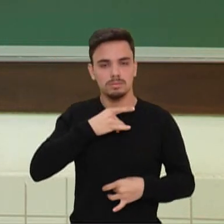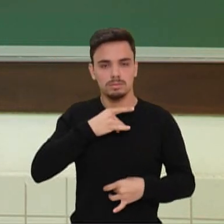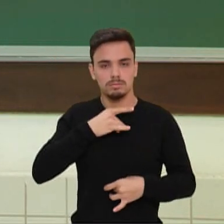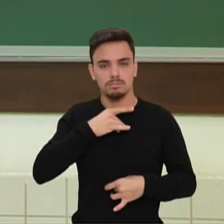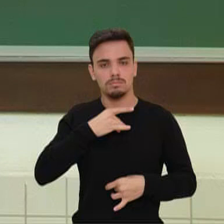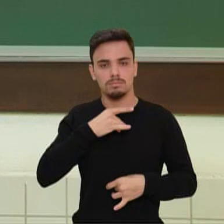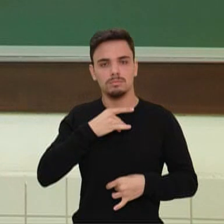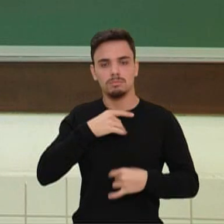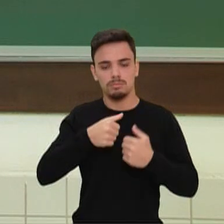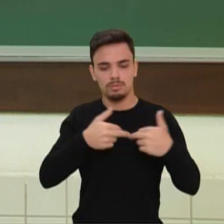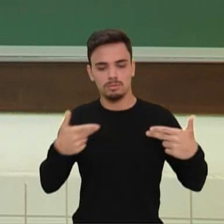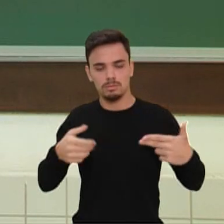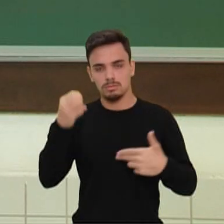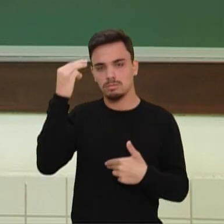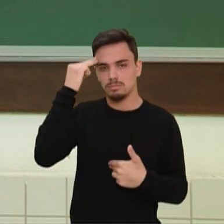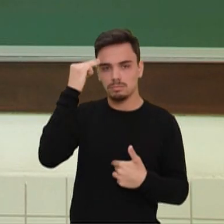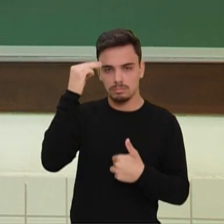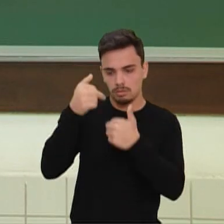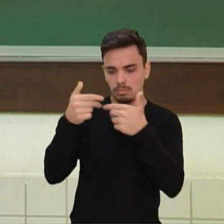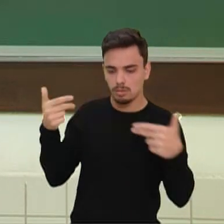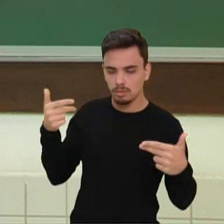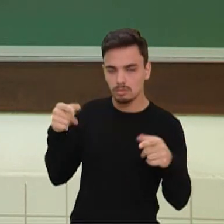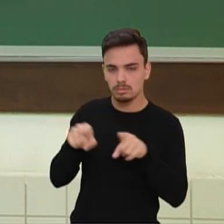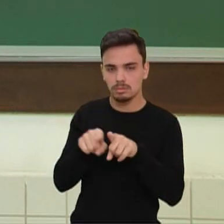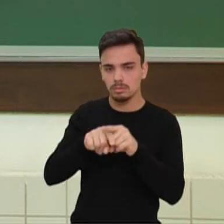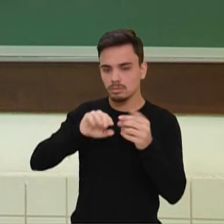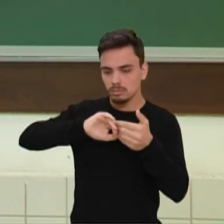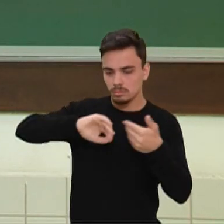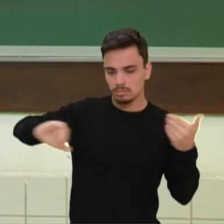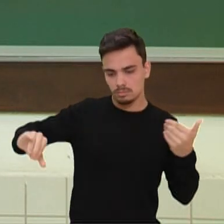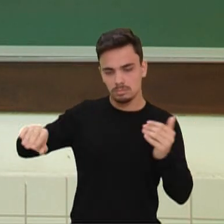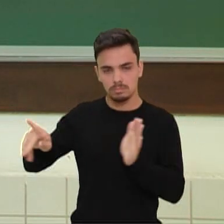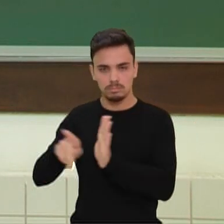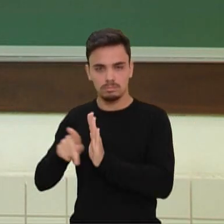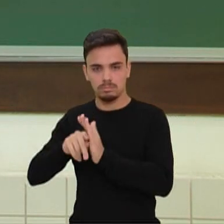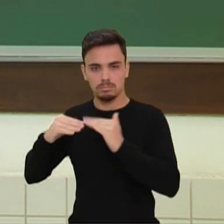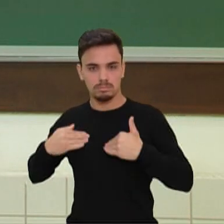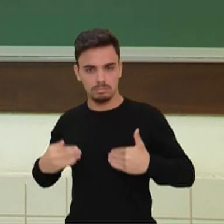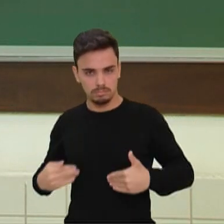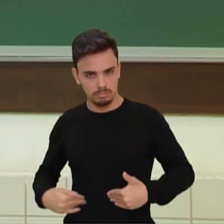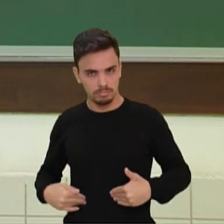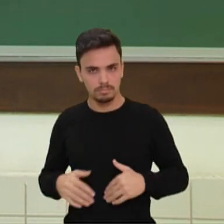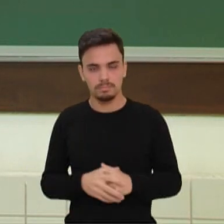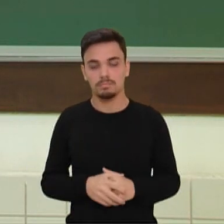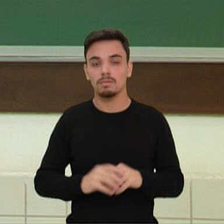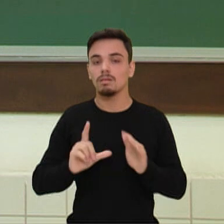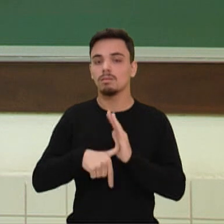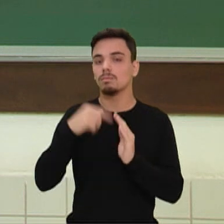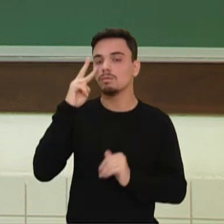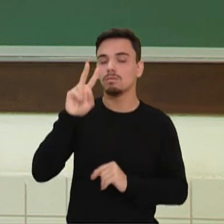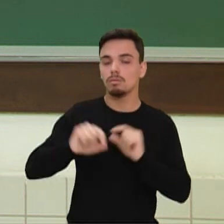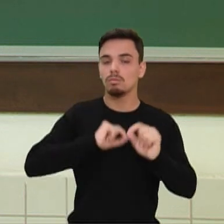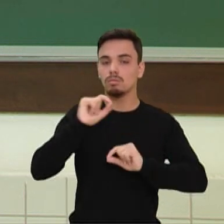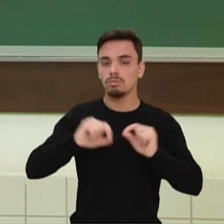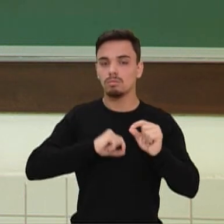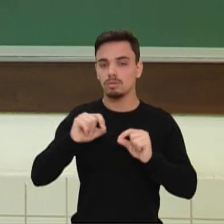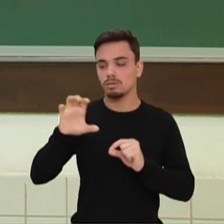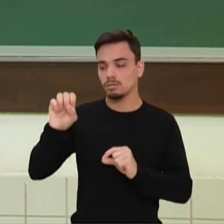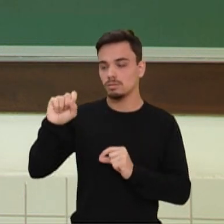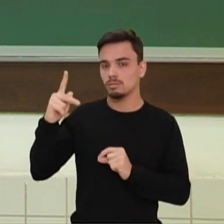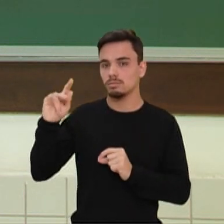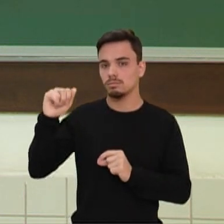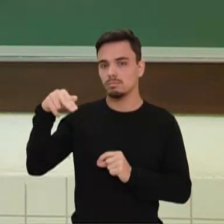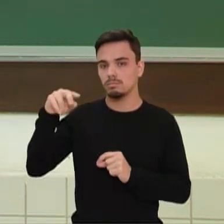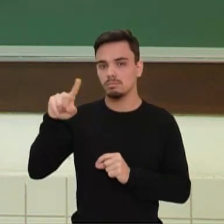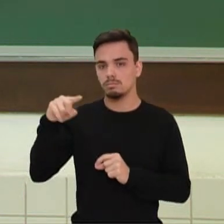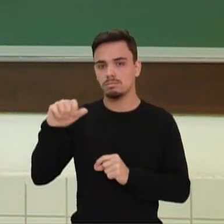a mente, né? A mente é uma coisa distinta do corpo. Depois nós vimos lá que o Spinoza contraria essa ideia dizendo